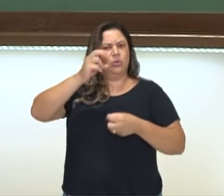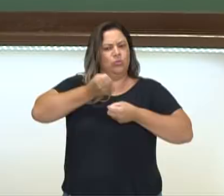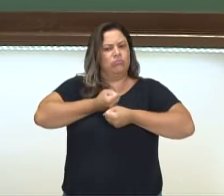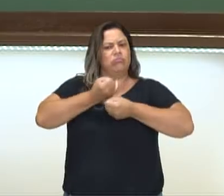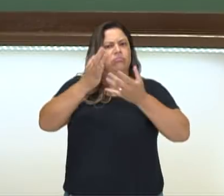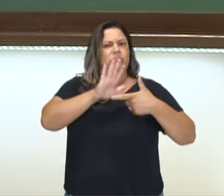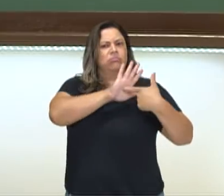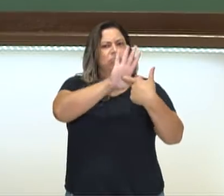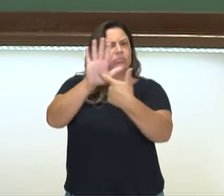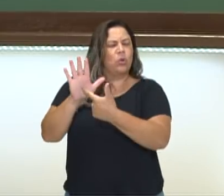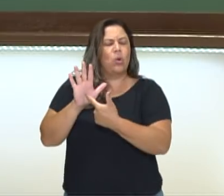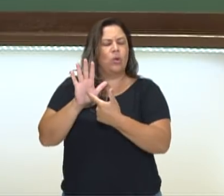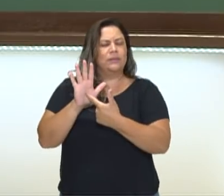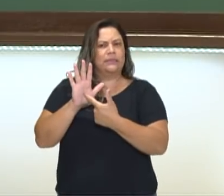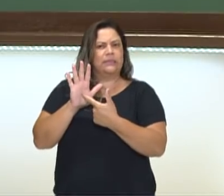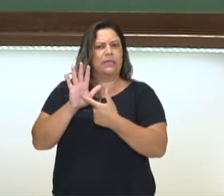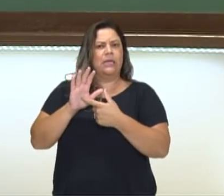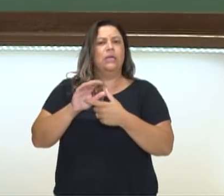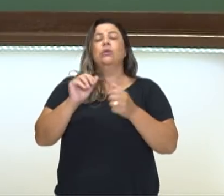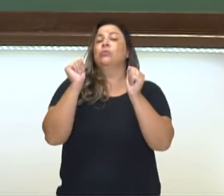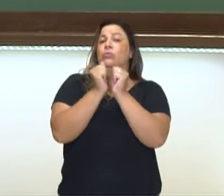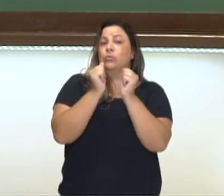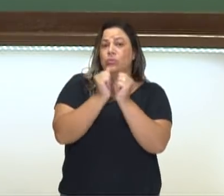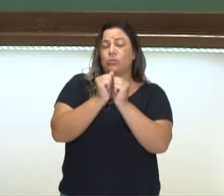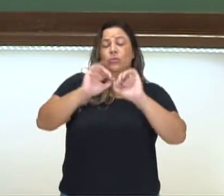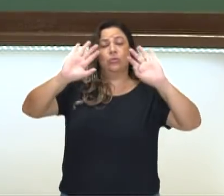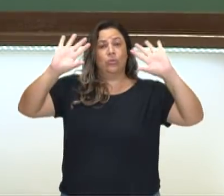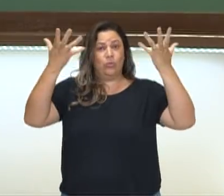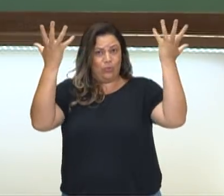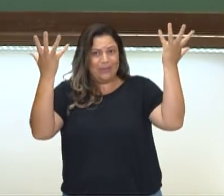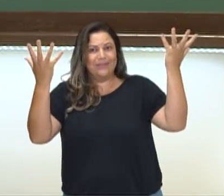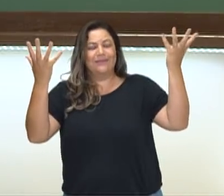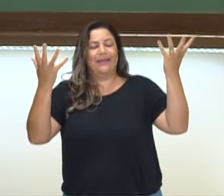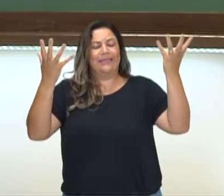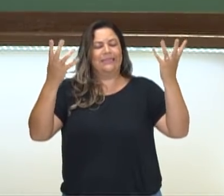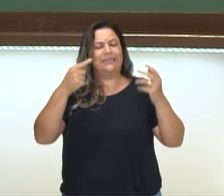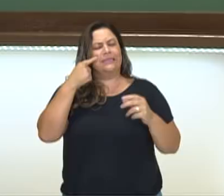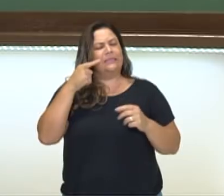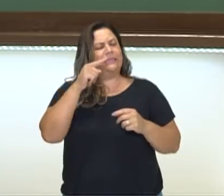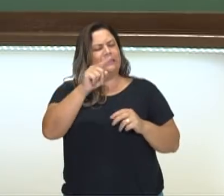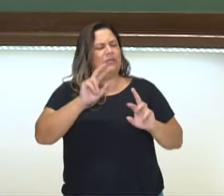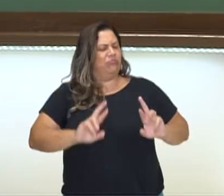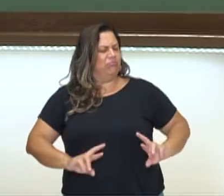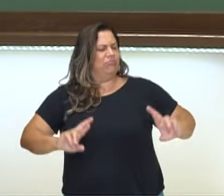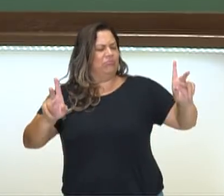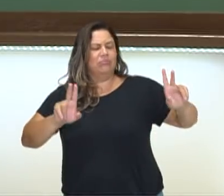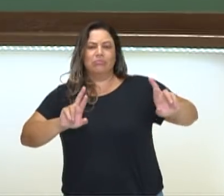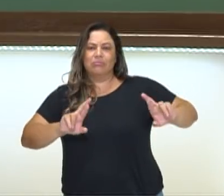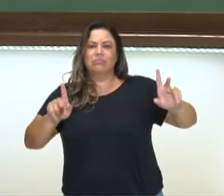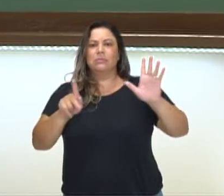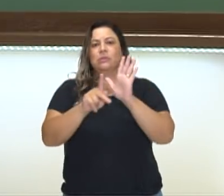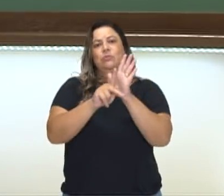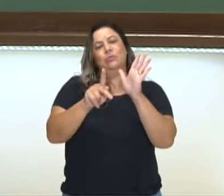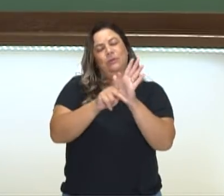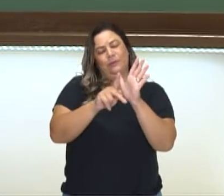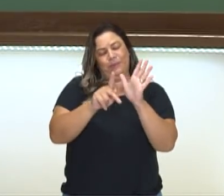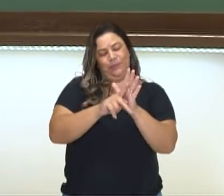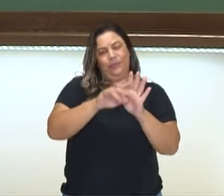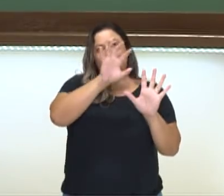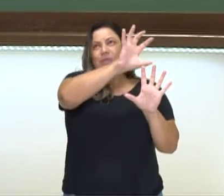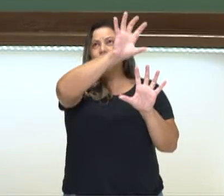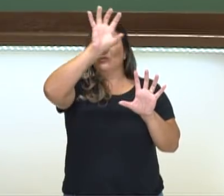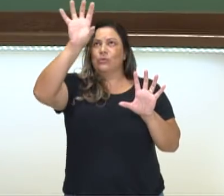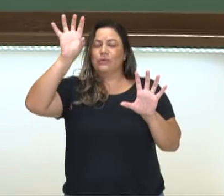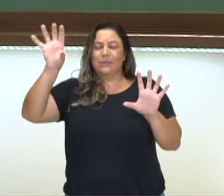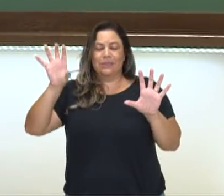das festas, que se tornam populares e ganham uma estética, uma cor própria de cada região do Brasil e no nosso